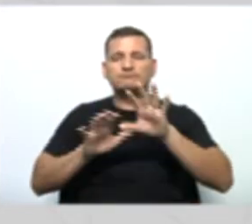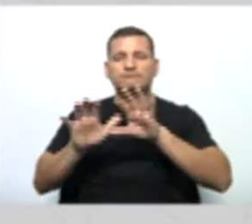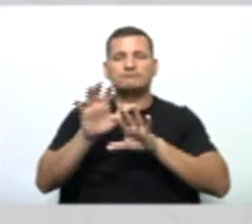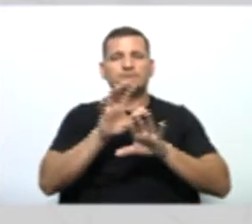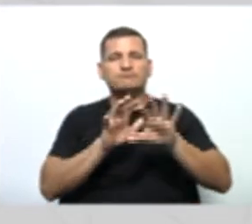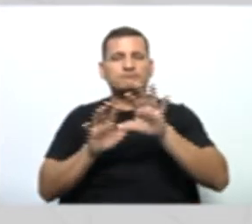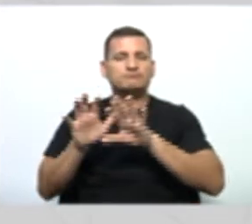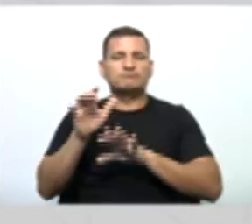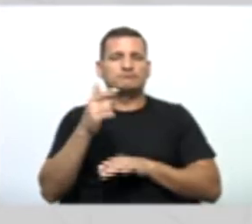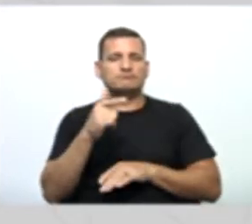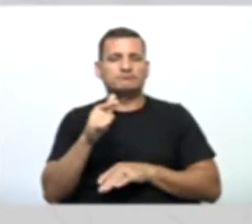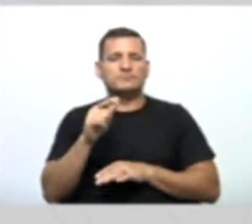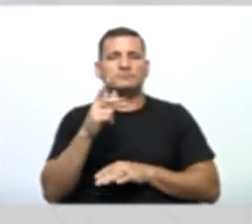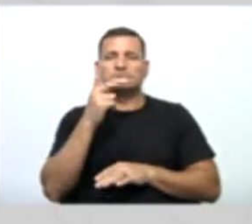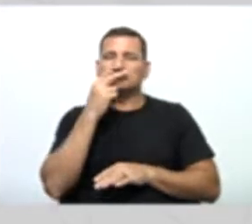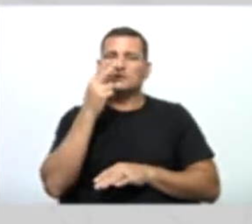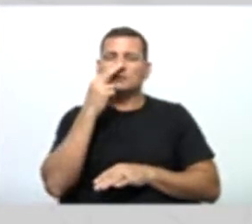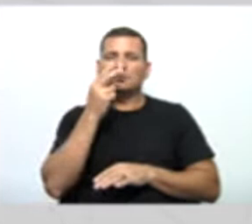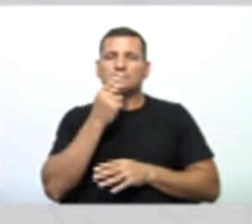seria